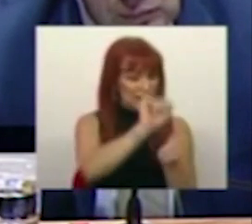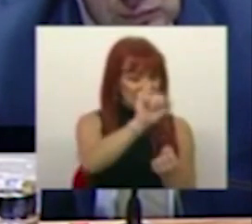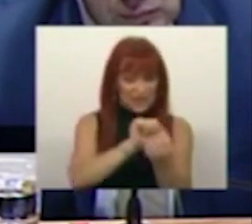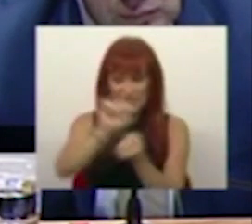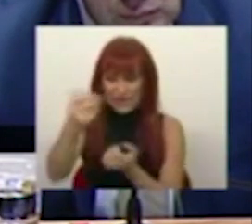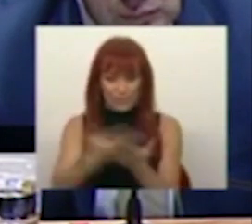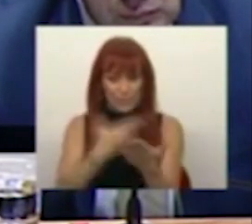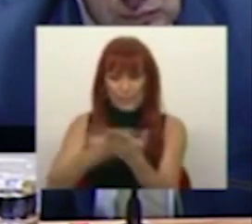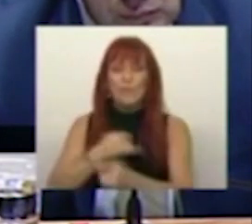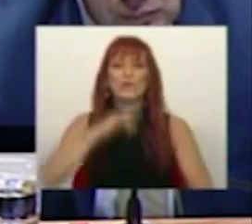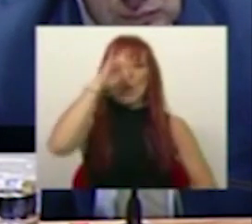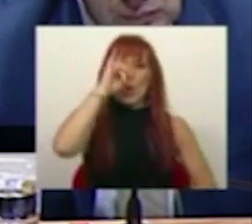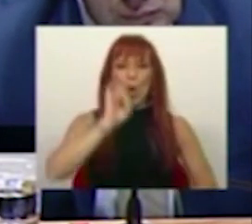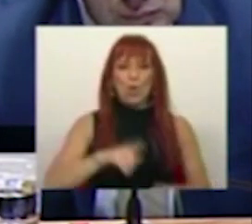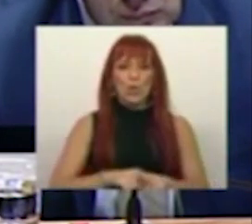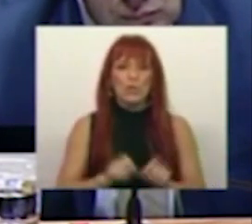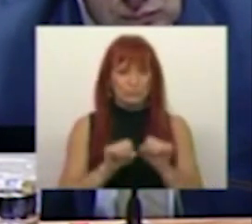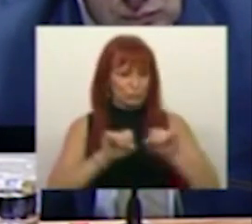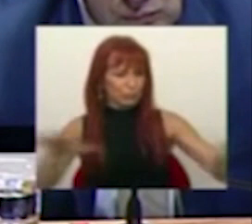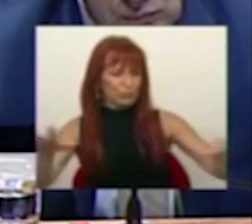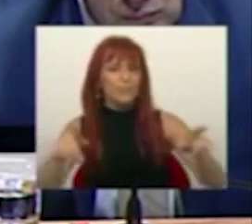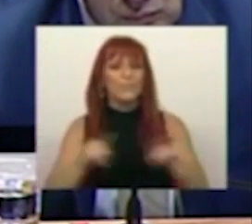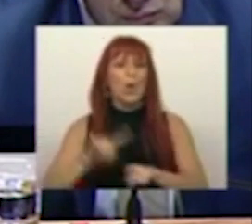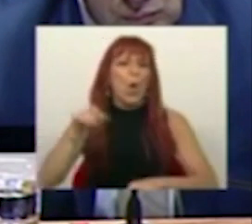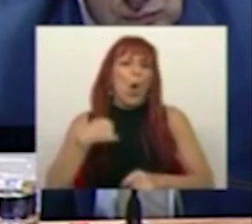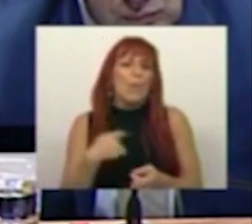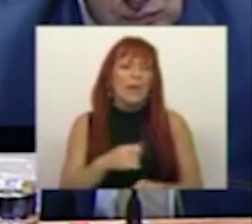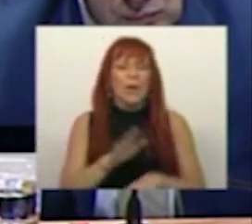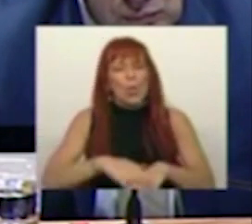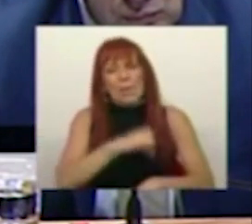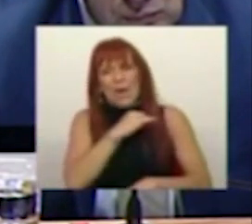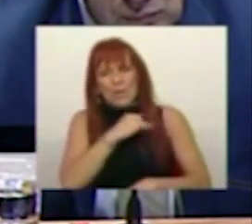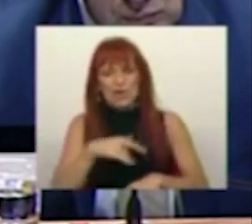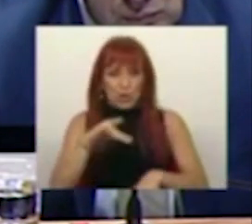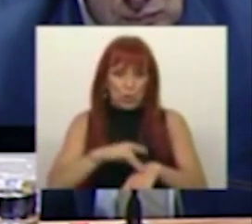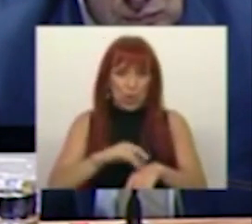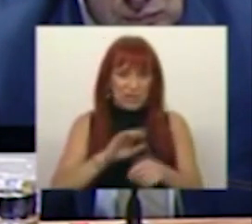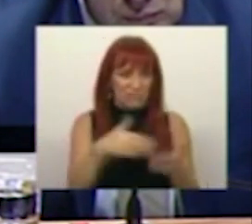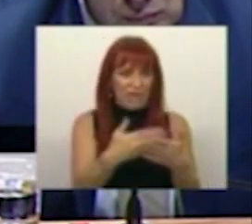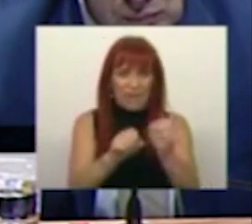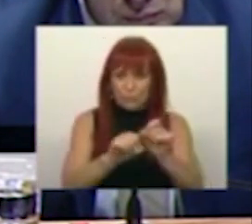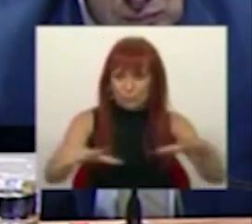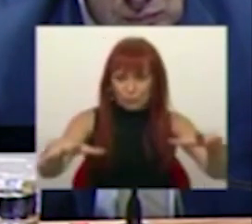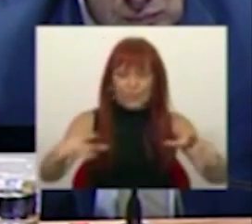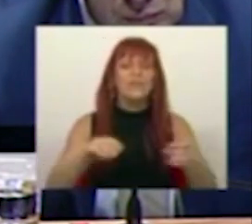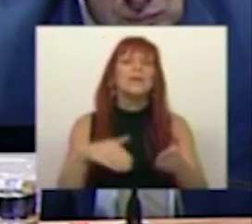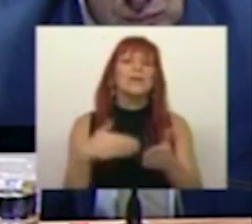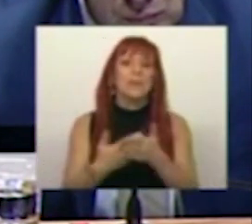diplomas, eu recordo que a difusão, ainda que por negligência, de doença contagiosa